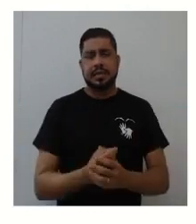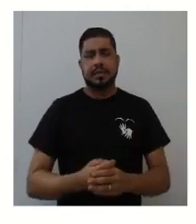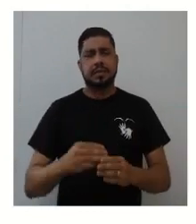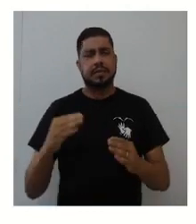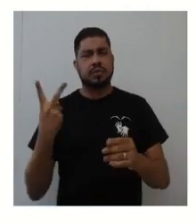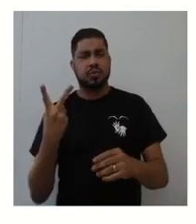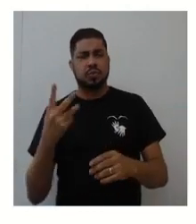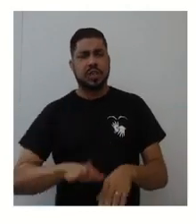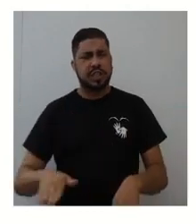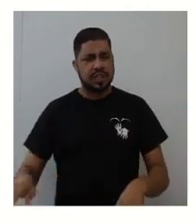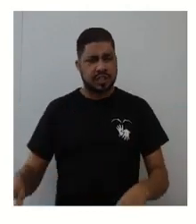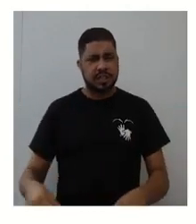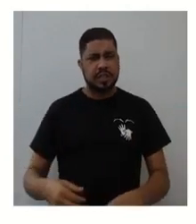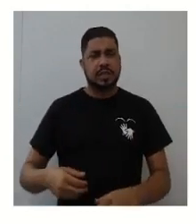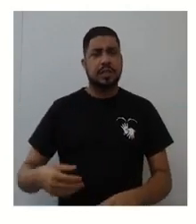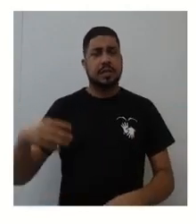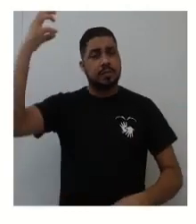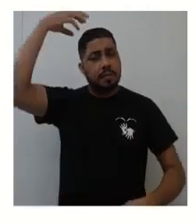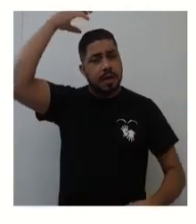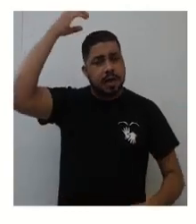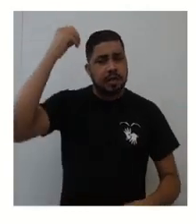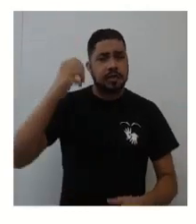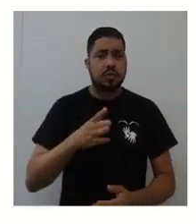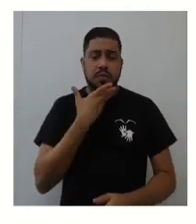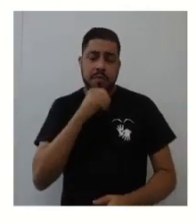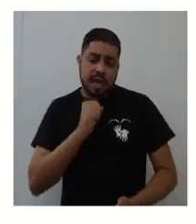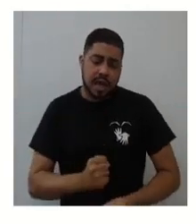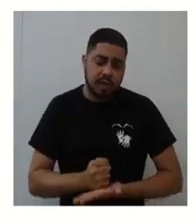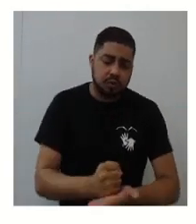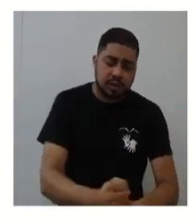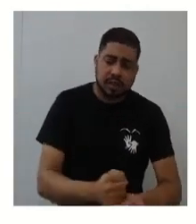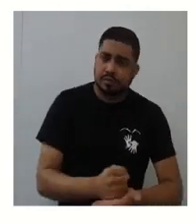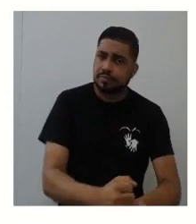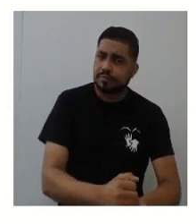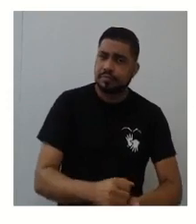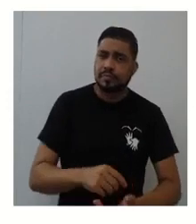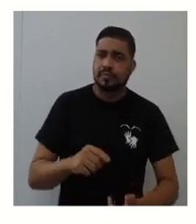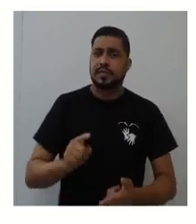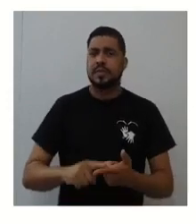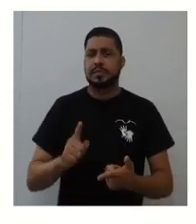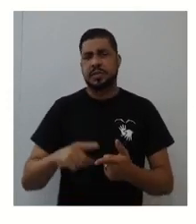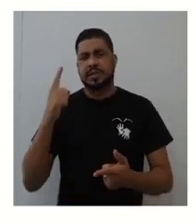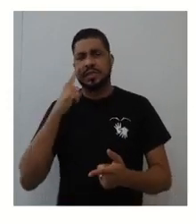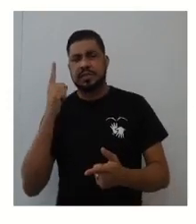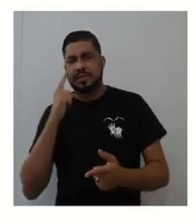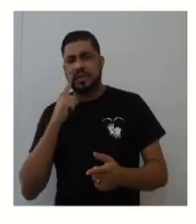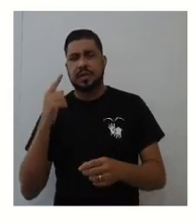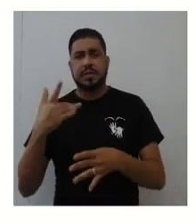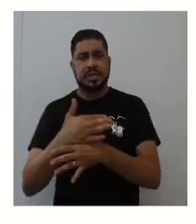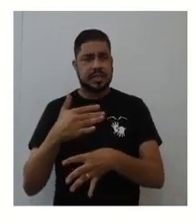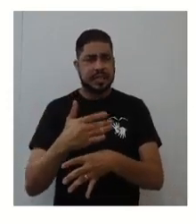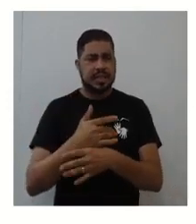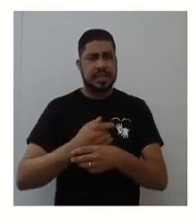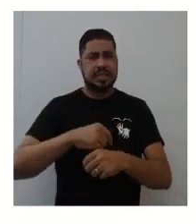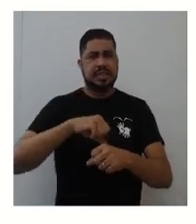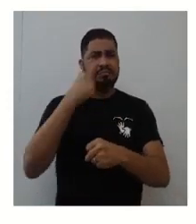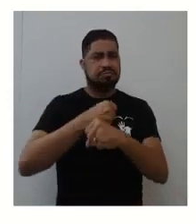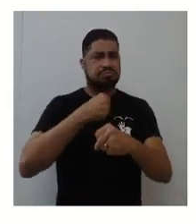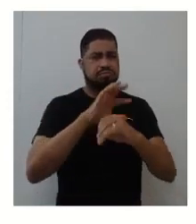banho e o pai delas ajudando no banho, enquanto você também vê o cenário de uma cidade destruída atrás.